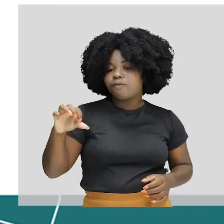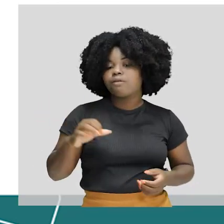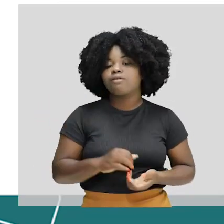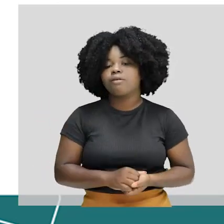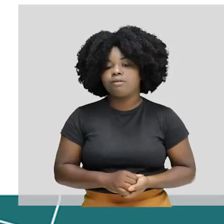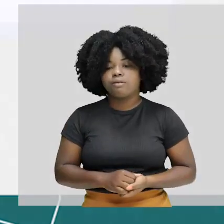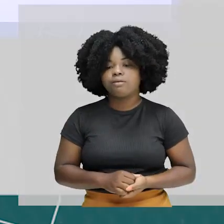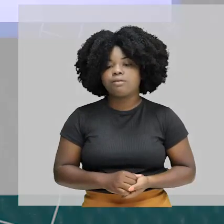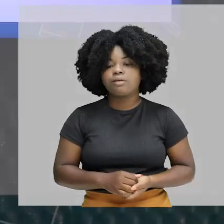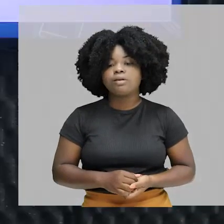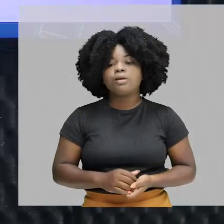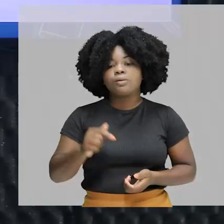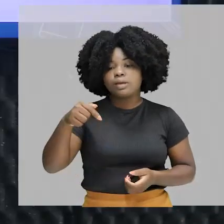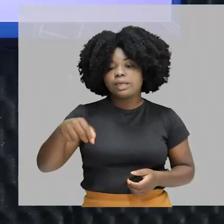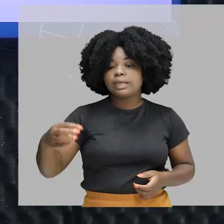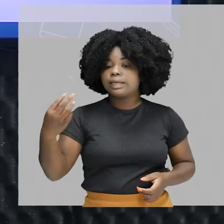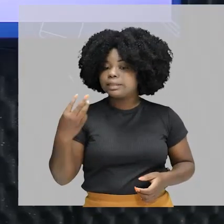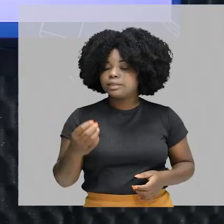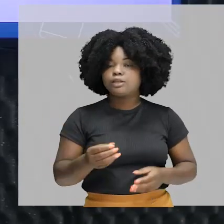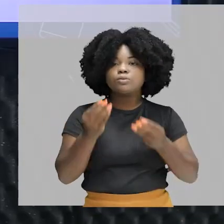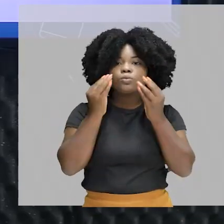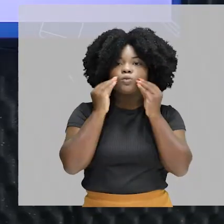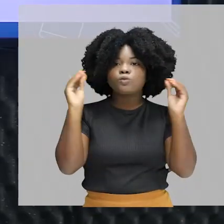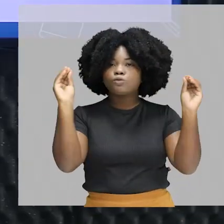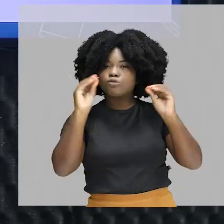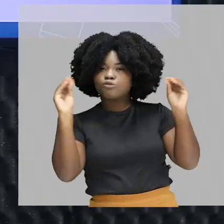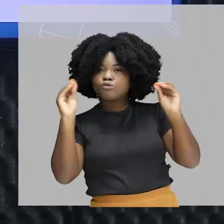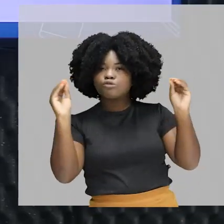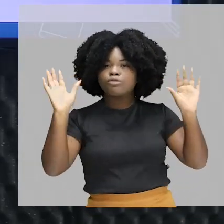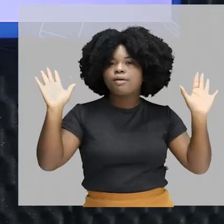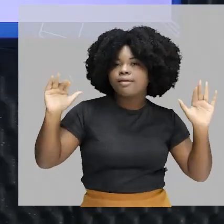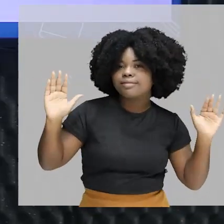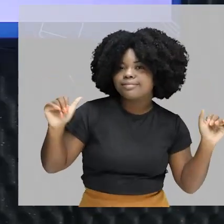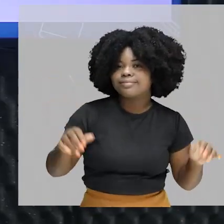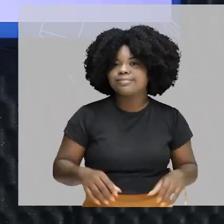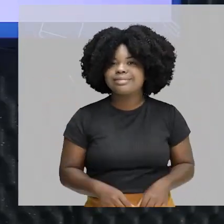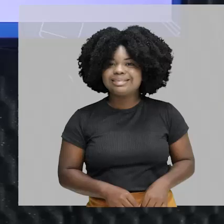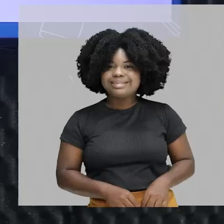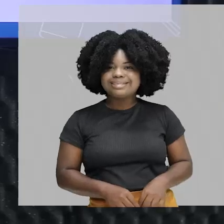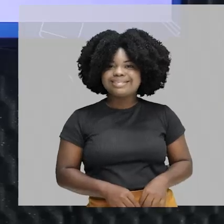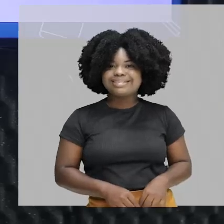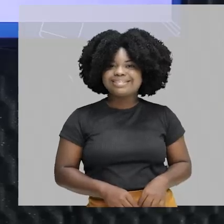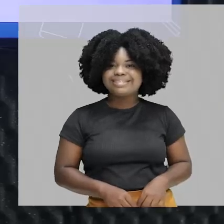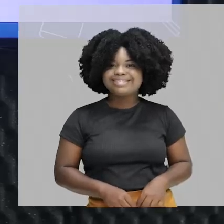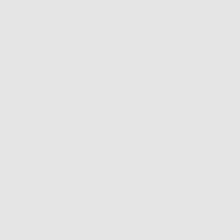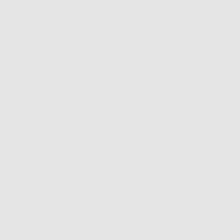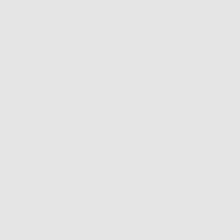139 com razão 3. Um beijão para vocês e até a próxima aula. Tchau, tchau!